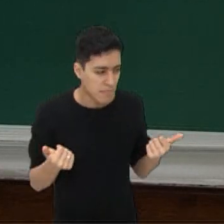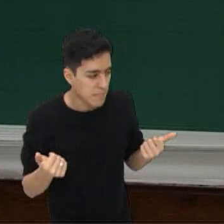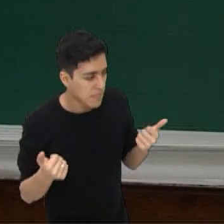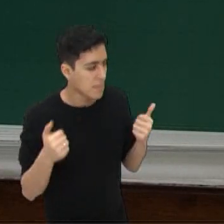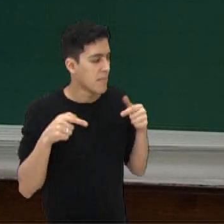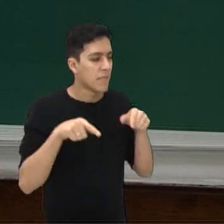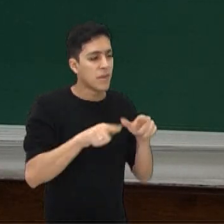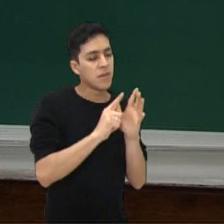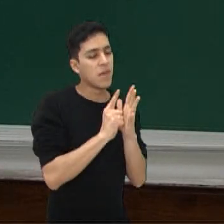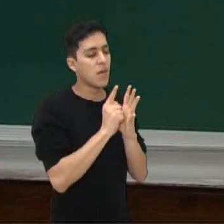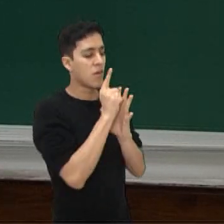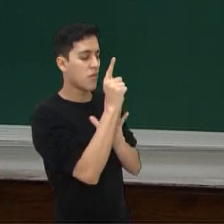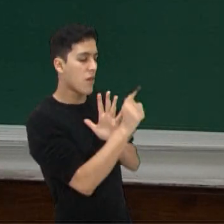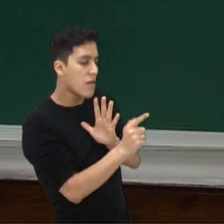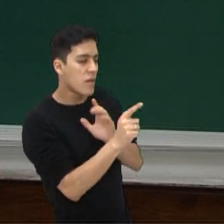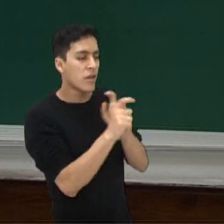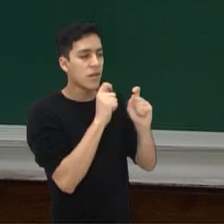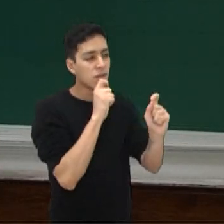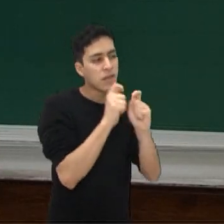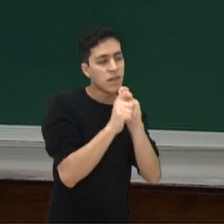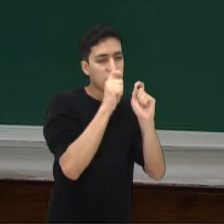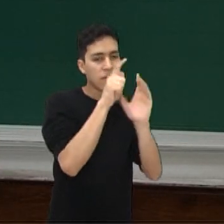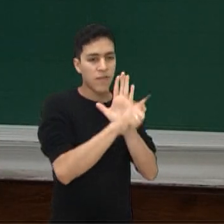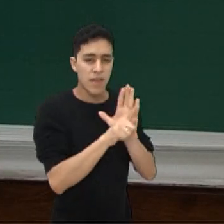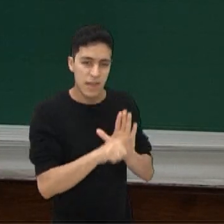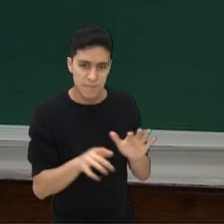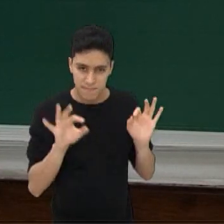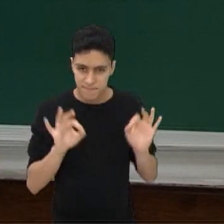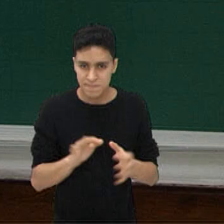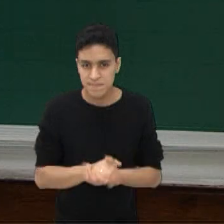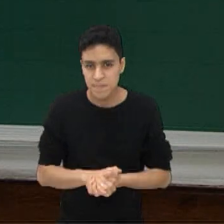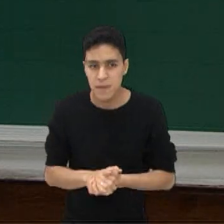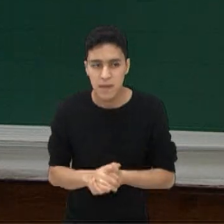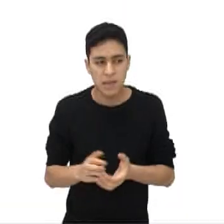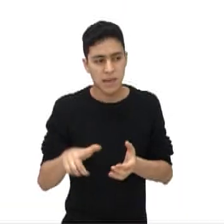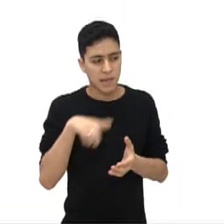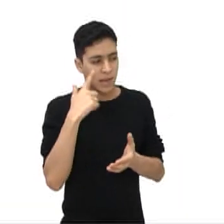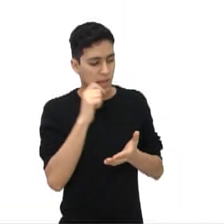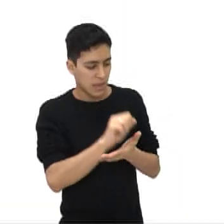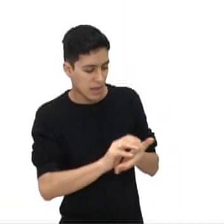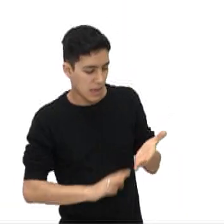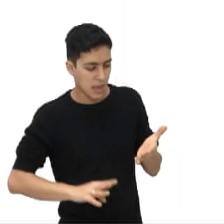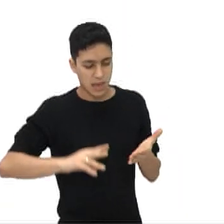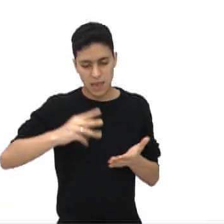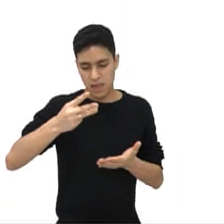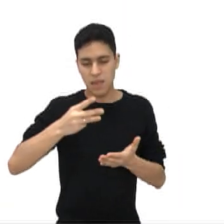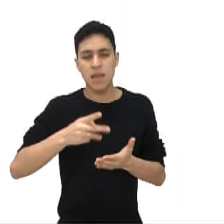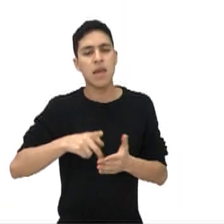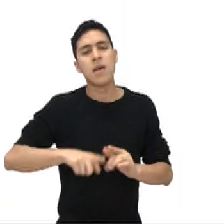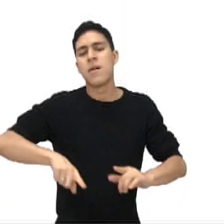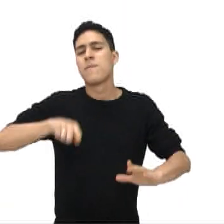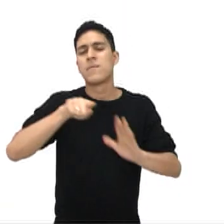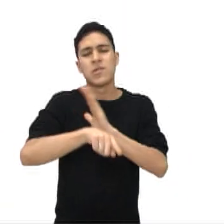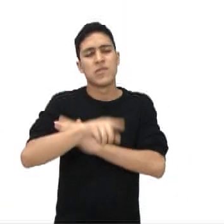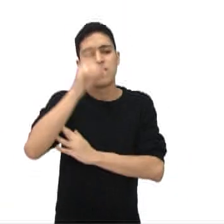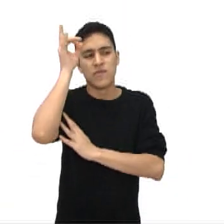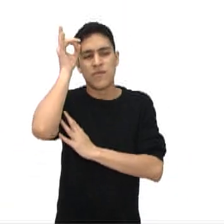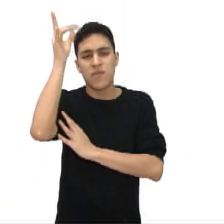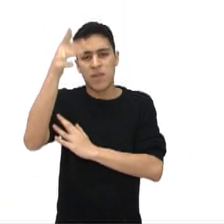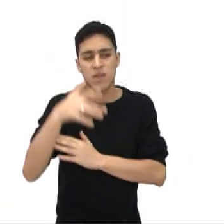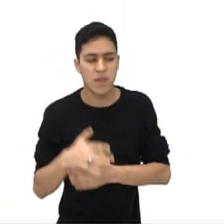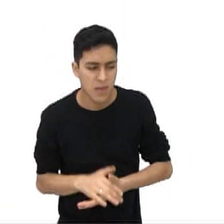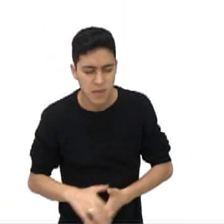do gênero entrevista. Tem um exercício 3 para você aqui e é uma pergunta muito fácil, né? O